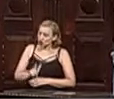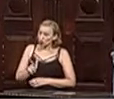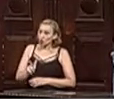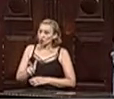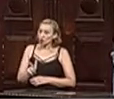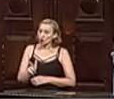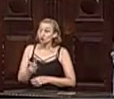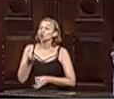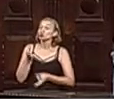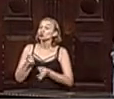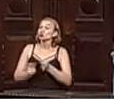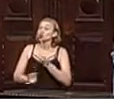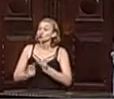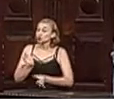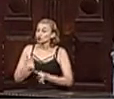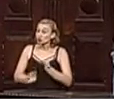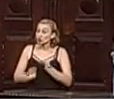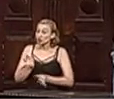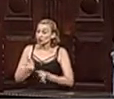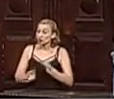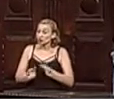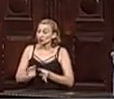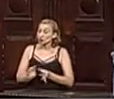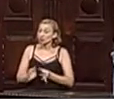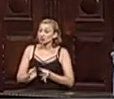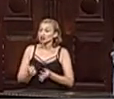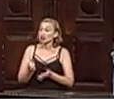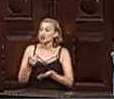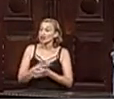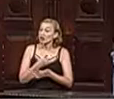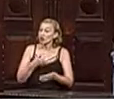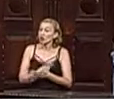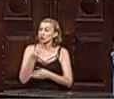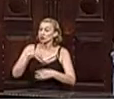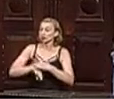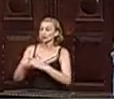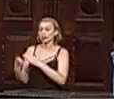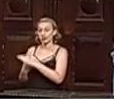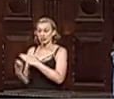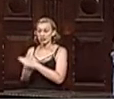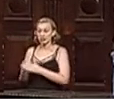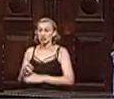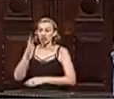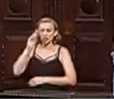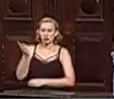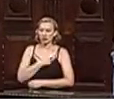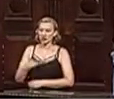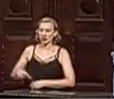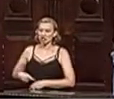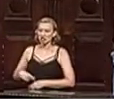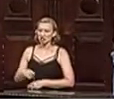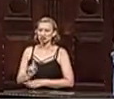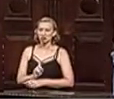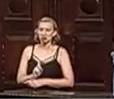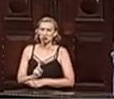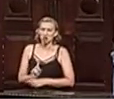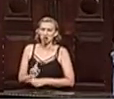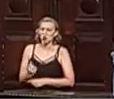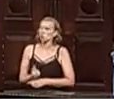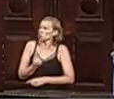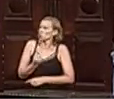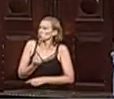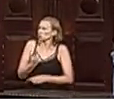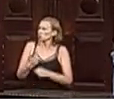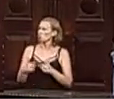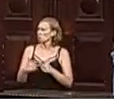causa, por maus feitos na área de contratação e de licitações públicas. Senhor presidente, esse não é apenas o único